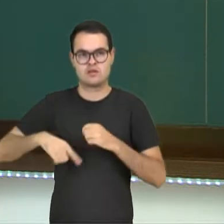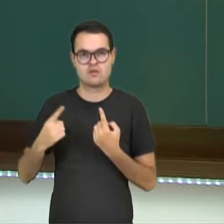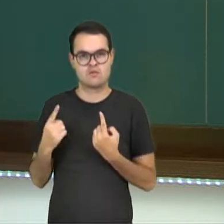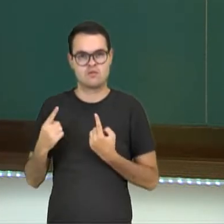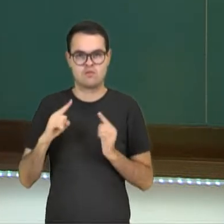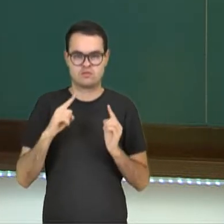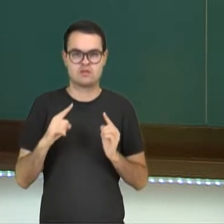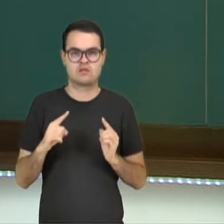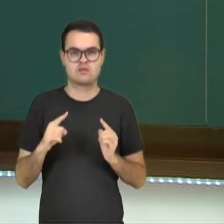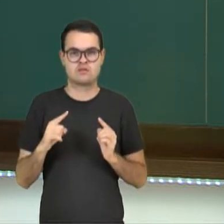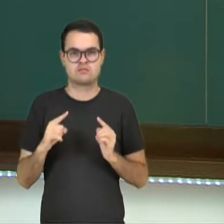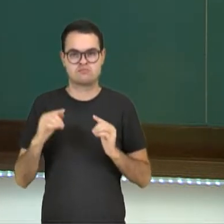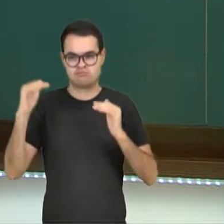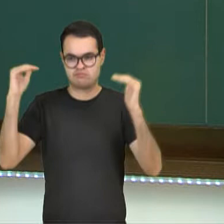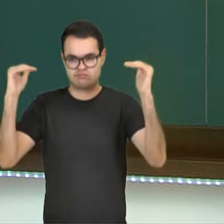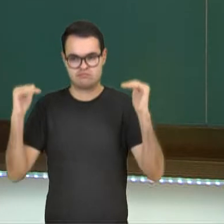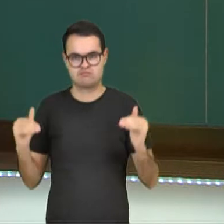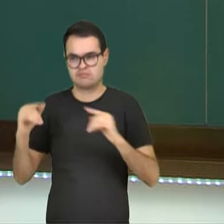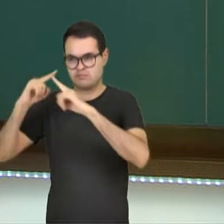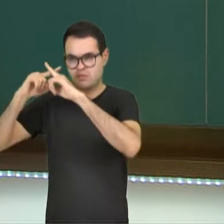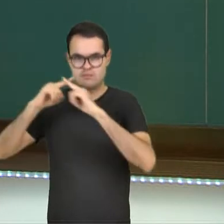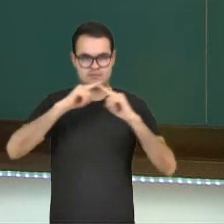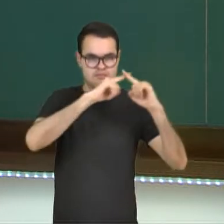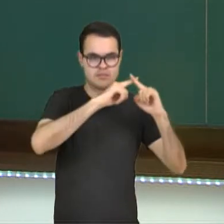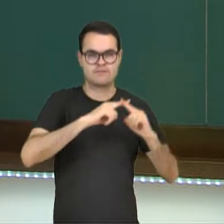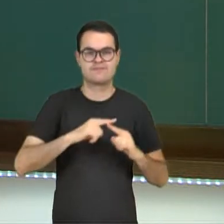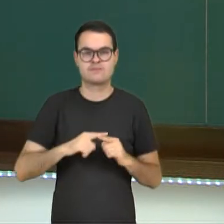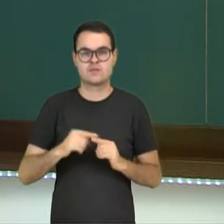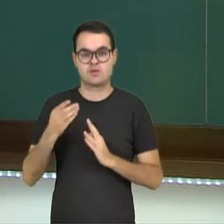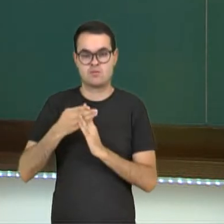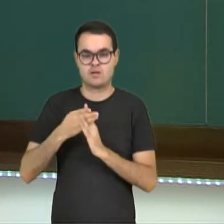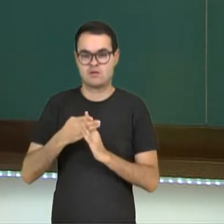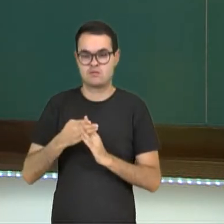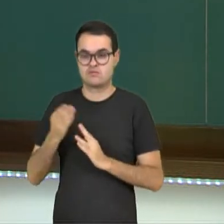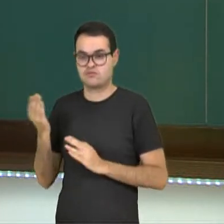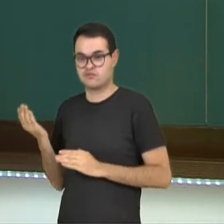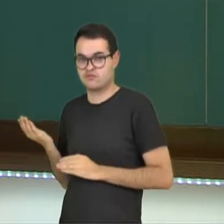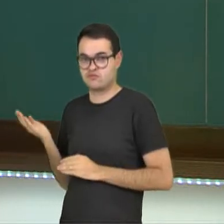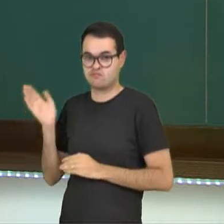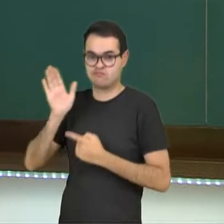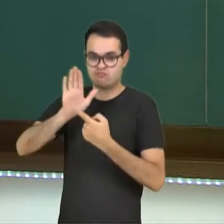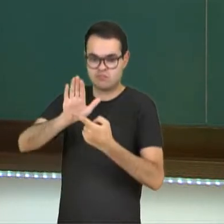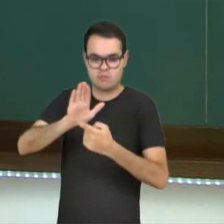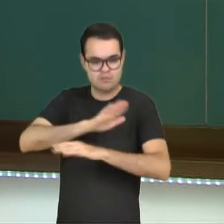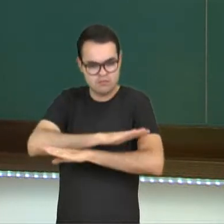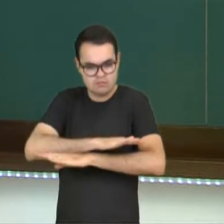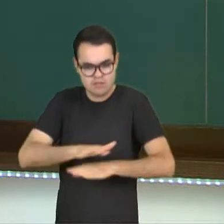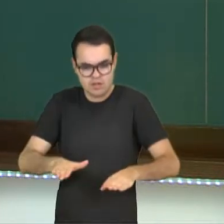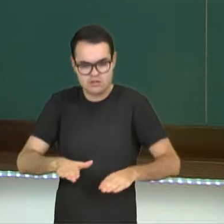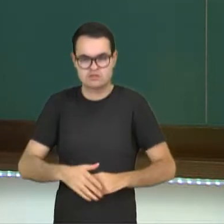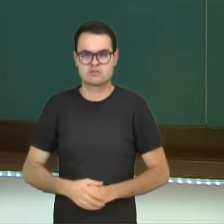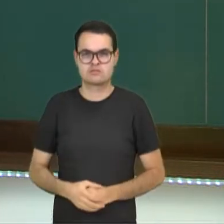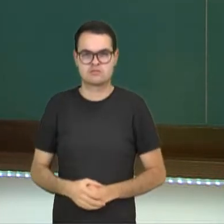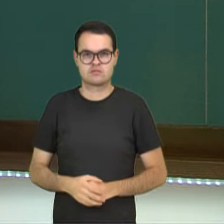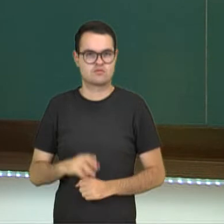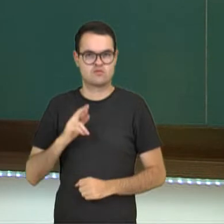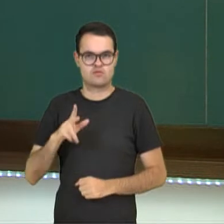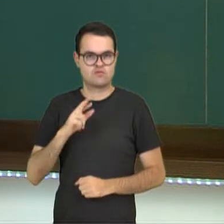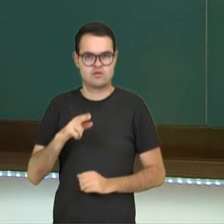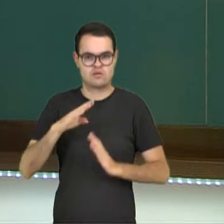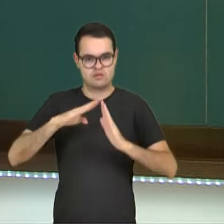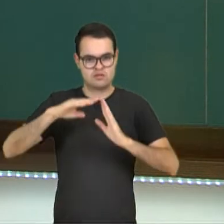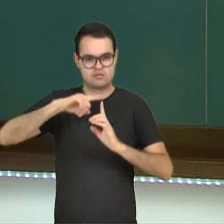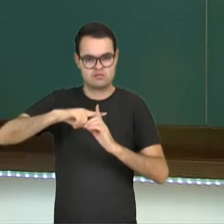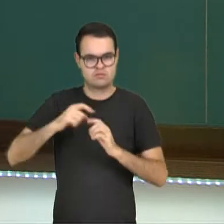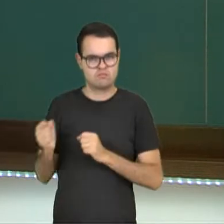decadência, né? E o Barroco chegou para dar um basta. Né? A Igreja, não, cheguei o Barroco, não. A Igreja se